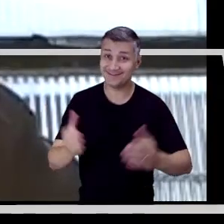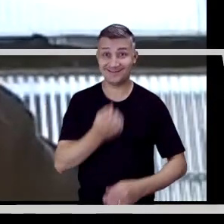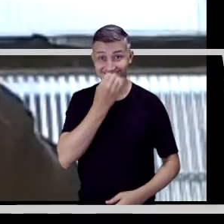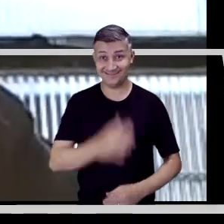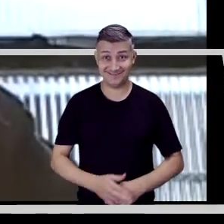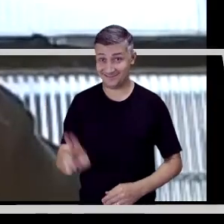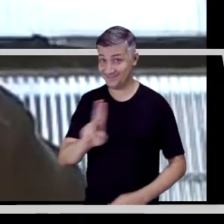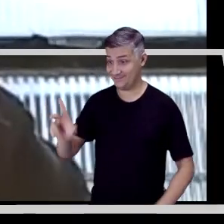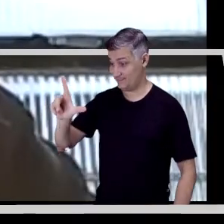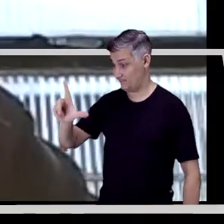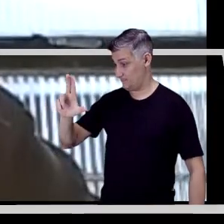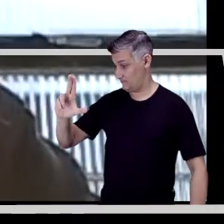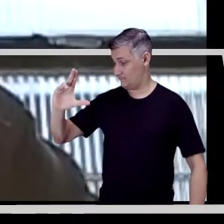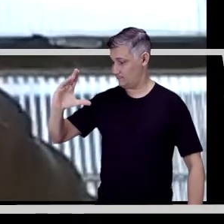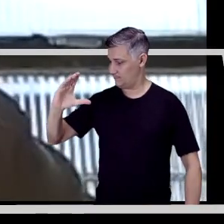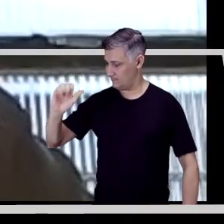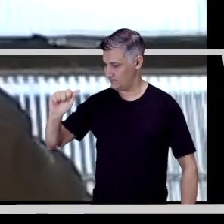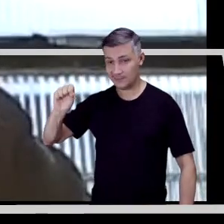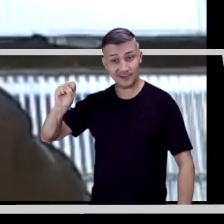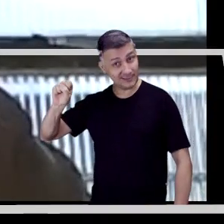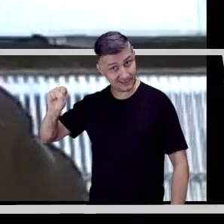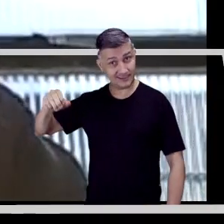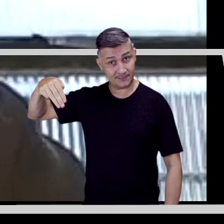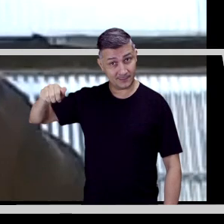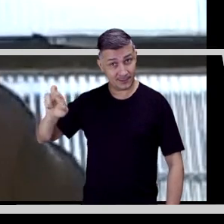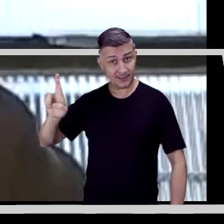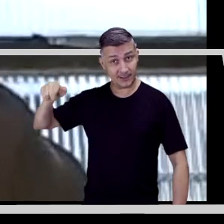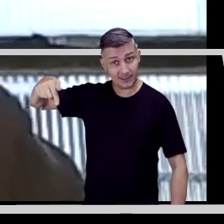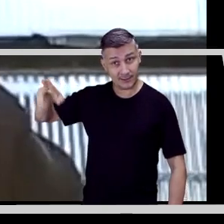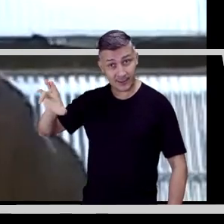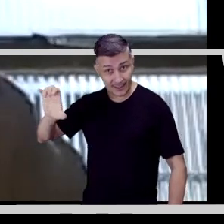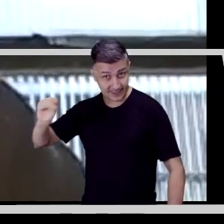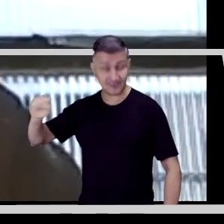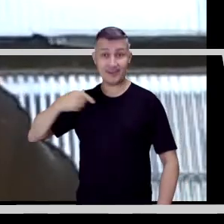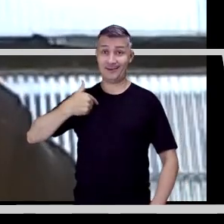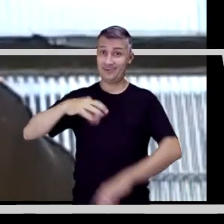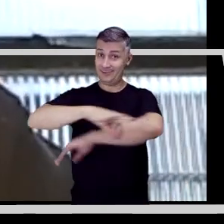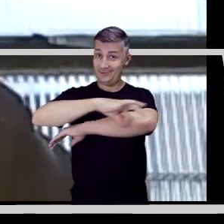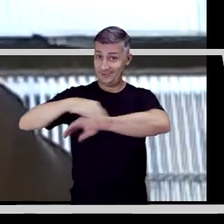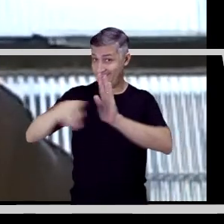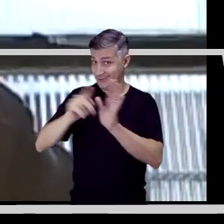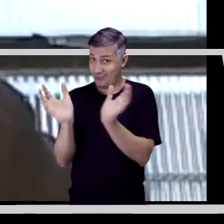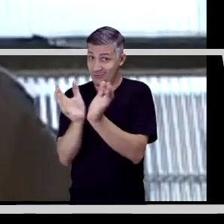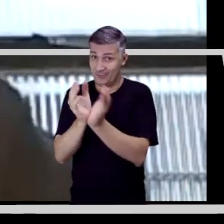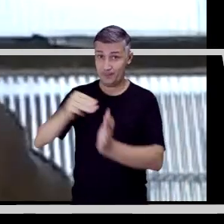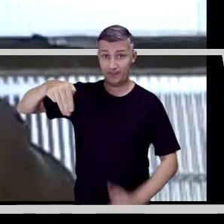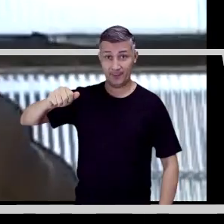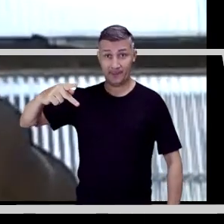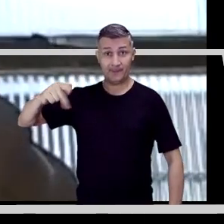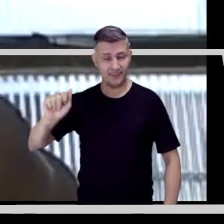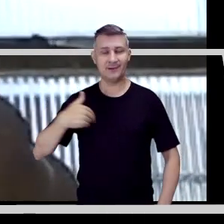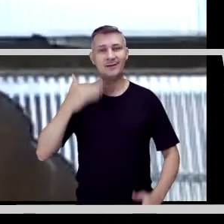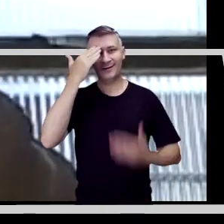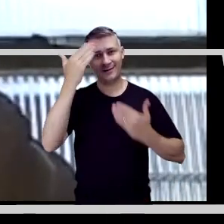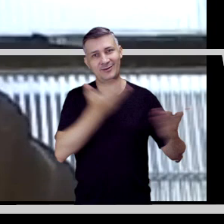Olá, pessoal. Meu nome é Lucas Marques, eu sou um dos arquitetos da equipe do Mapa. Queria,